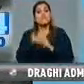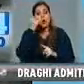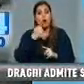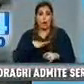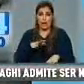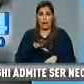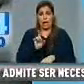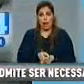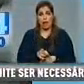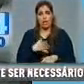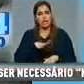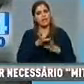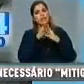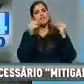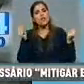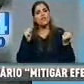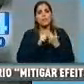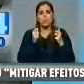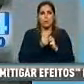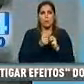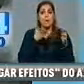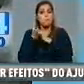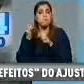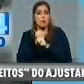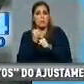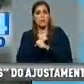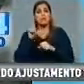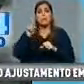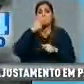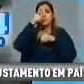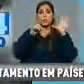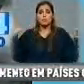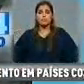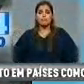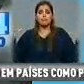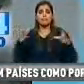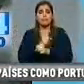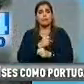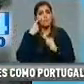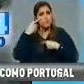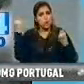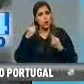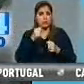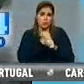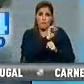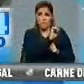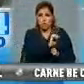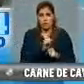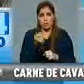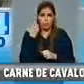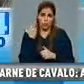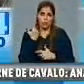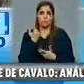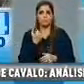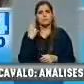que é resolver esta questão gravíssima da empregabilidade e da desertificação, que foi muito bem apresentada na vossa peça. Há também um